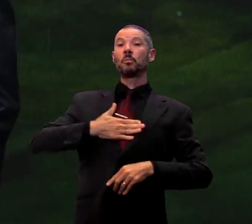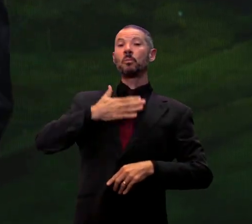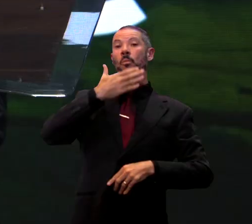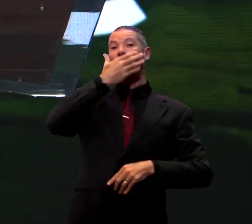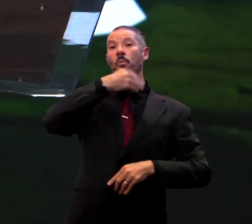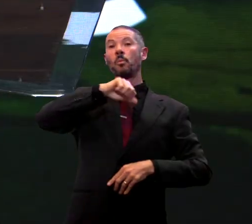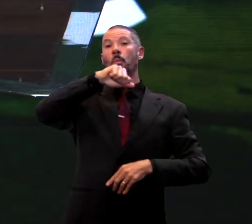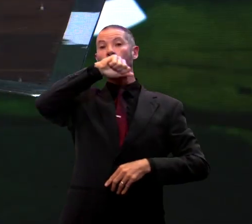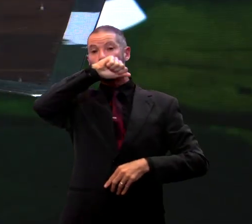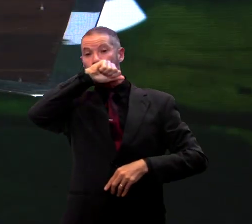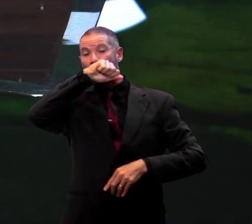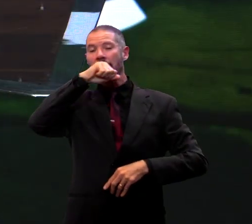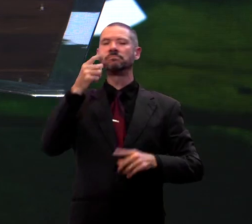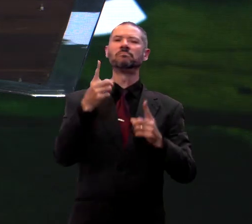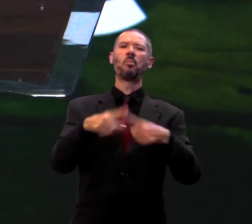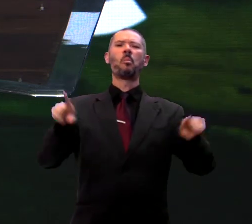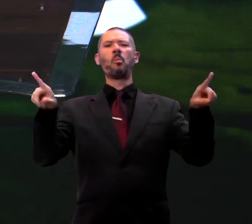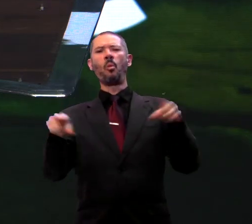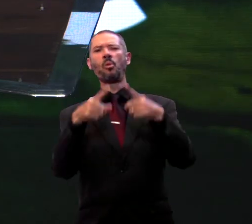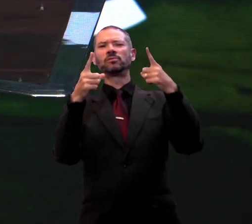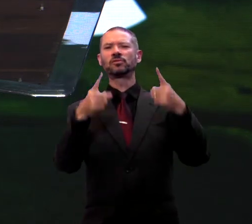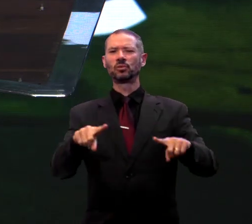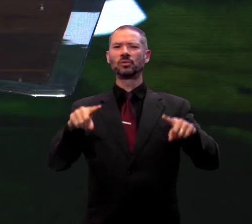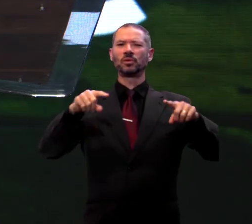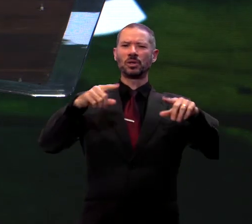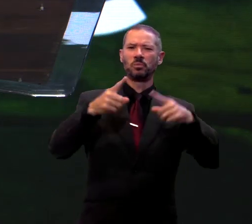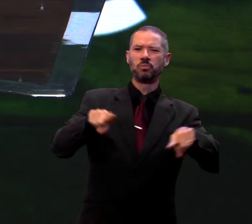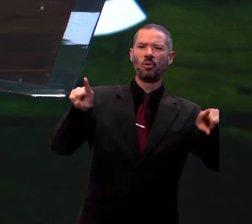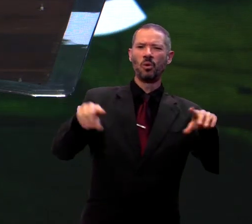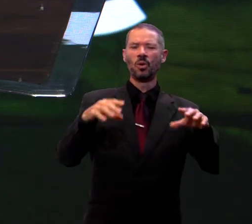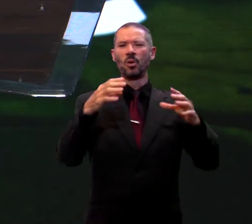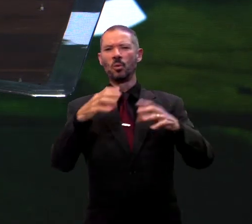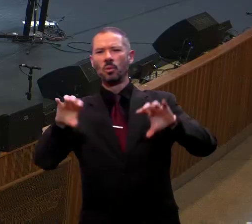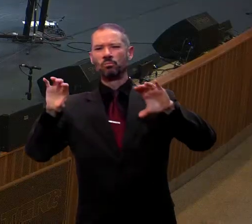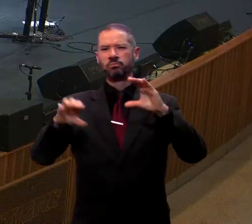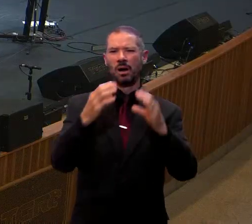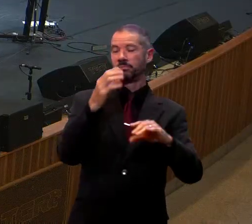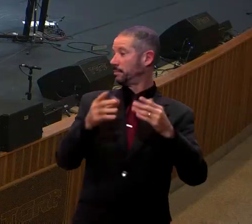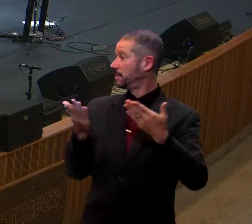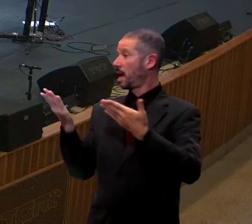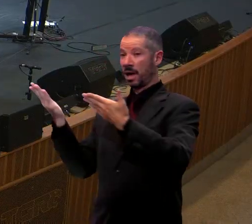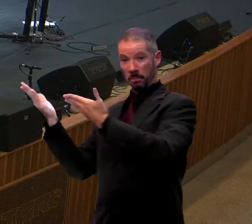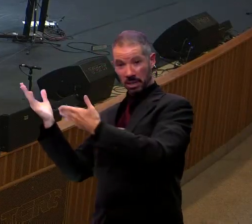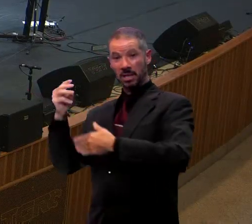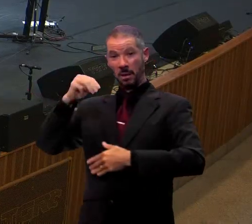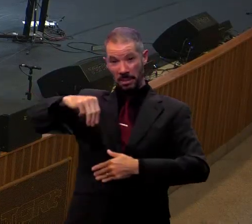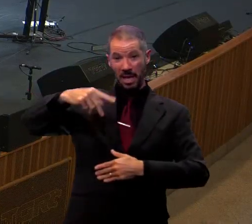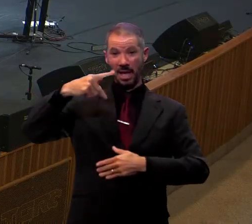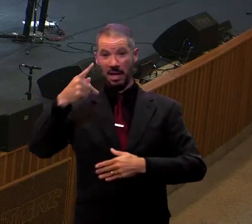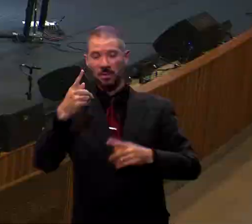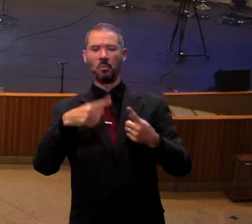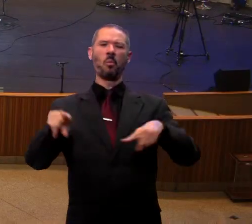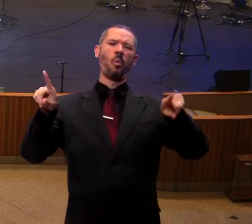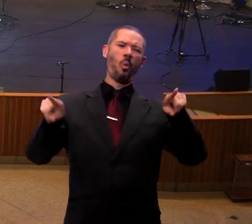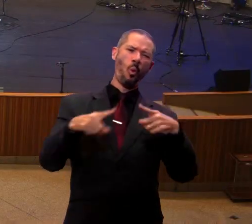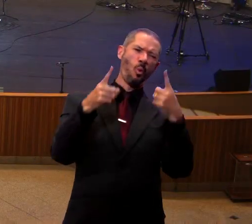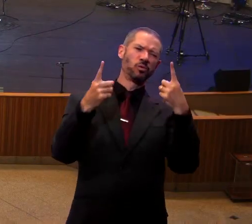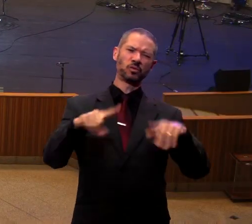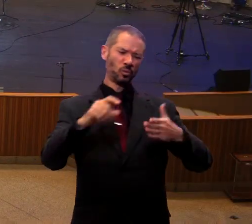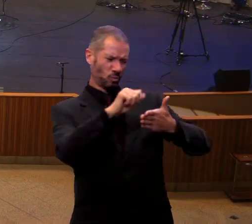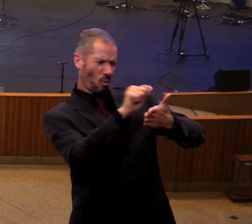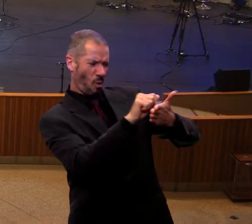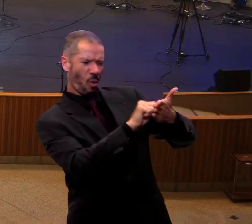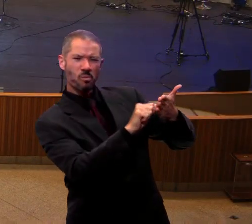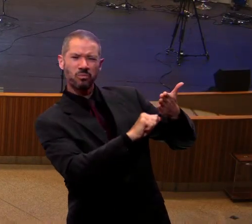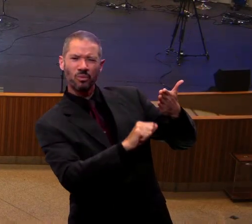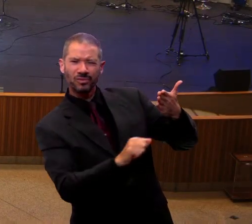Meu pai foi músico, estou vendo a banda aqui, né, da Polícia Militar. Meu pai foi músico, foi maestro, compositor.